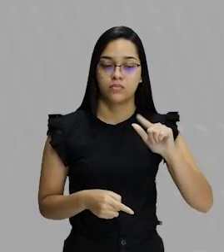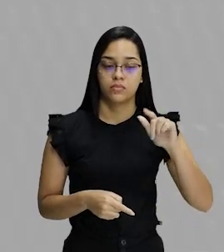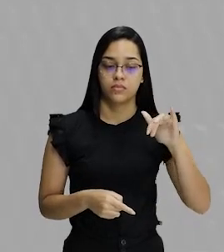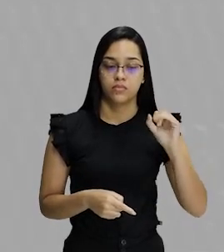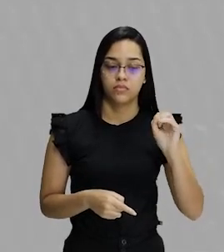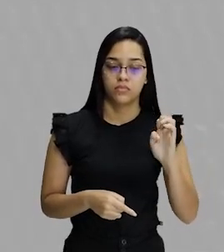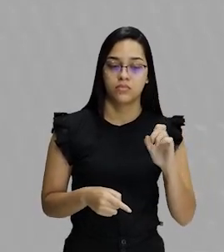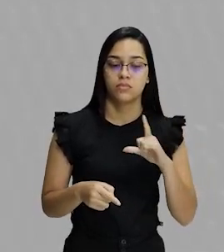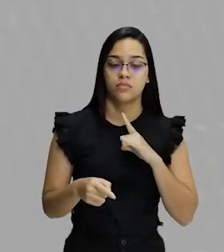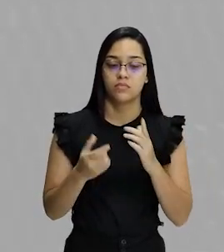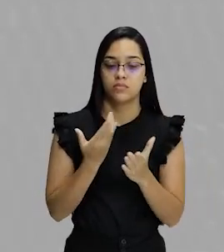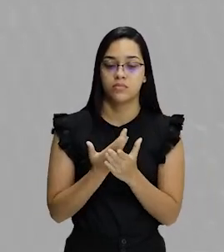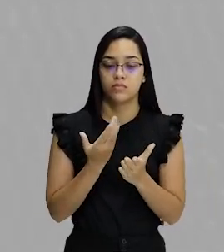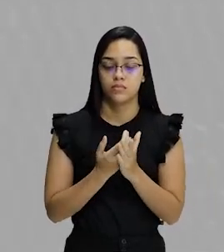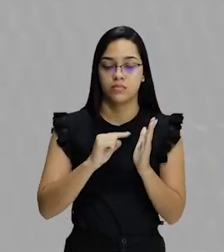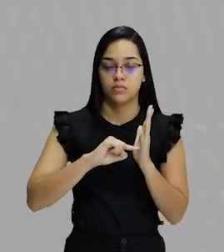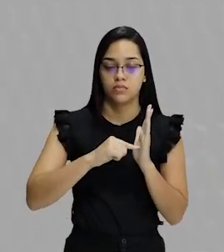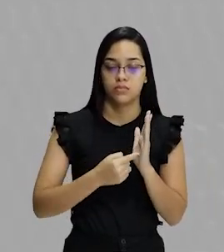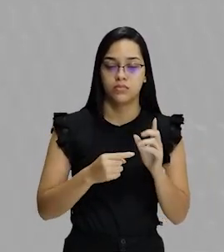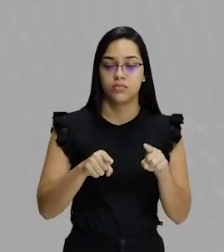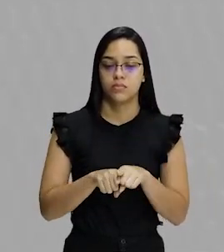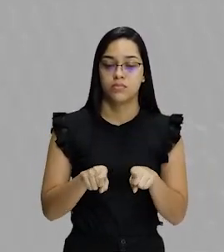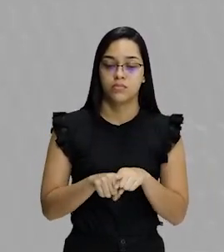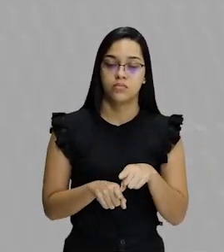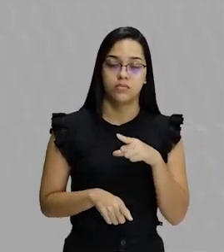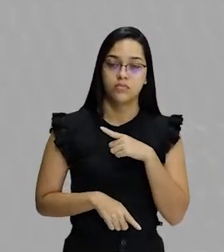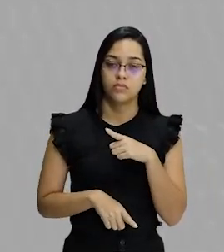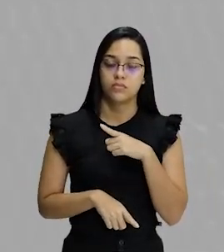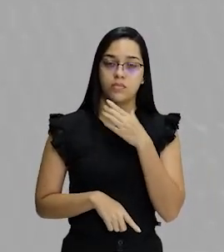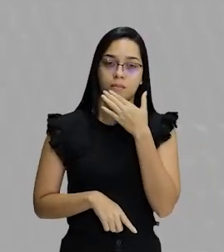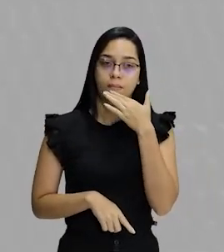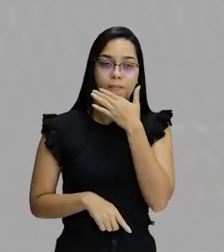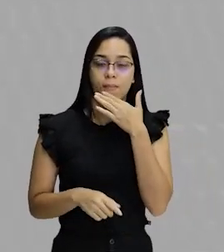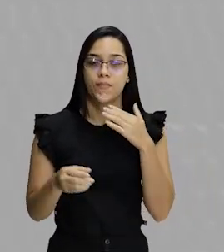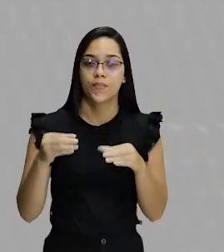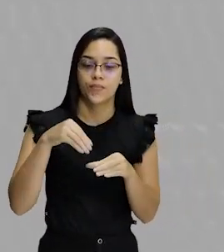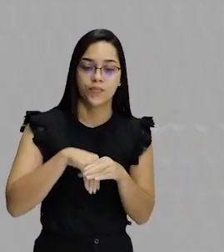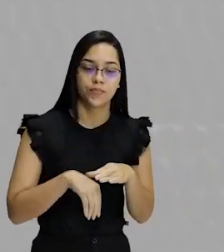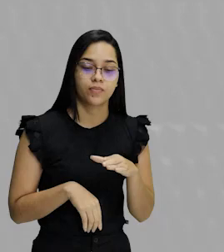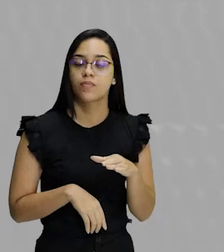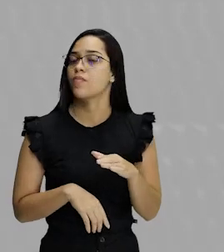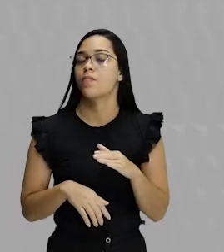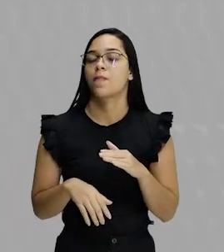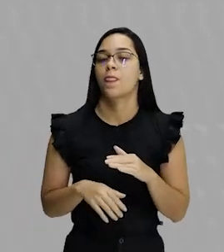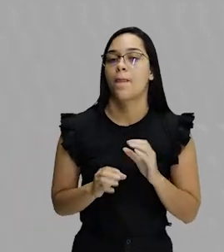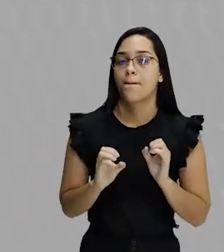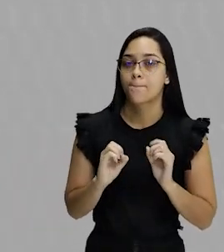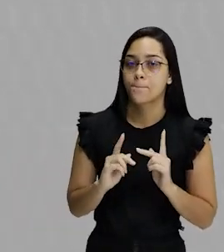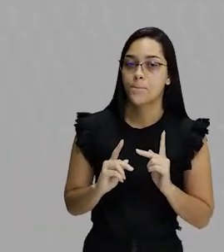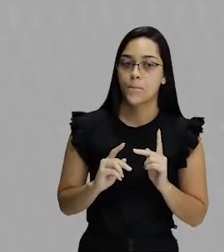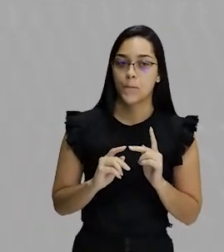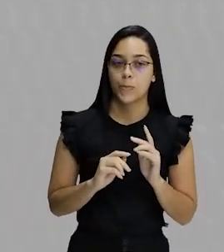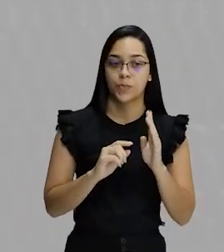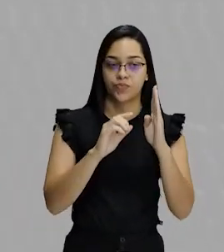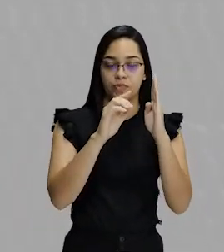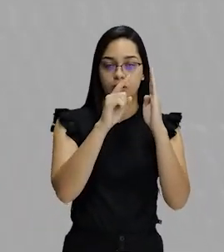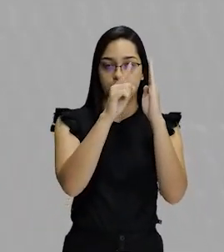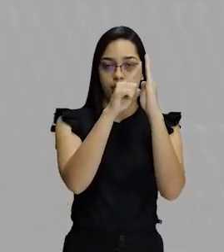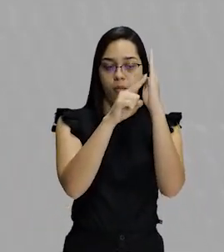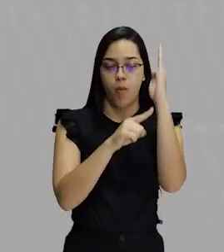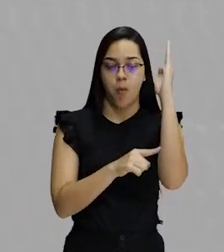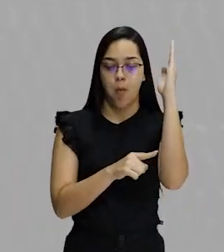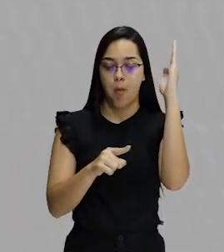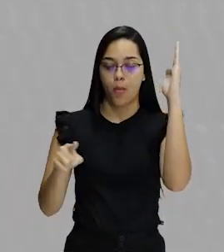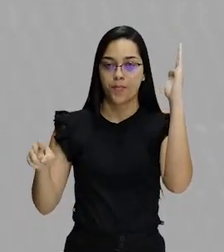estudo do ponto. O primeiro elemento aqui é o ponto inserido no plano cartesiano. Okay? Então vem comigo, pegue seu